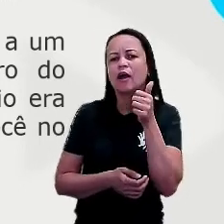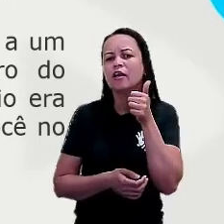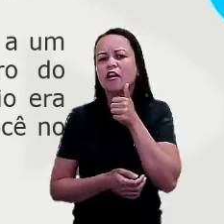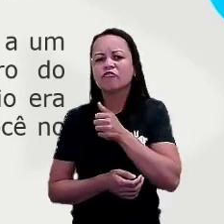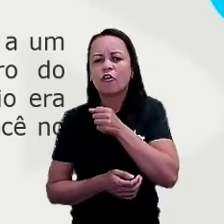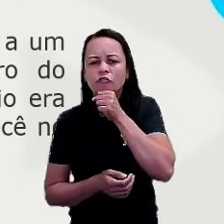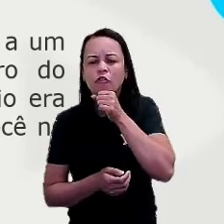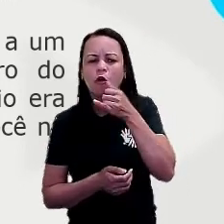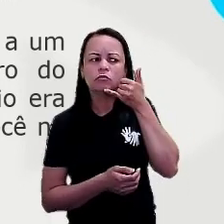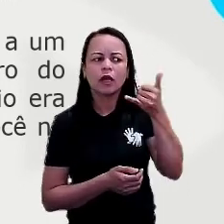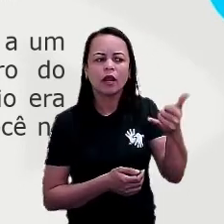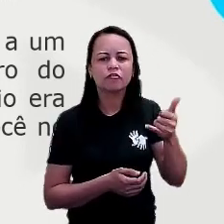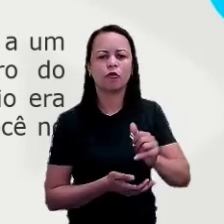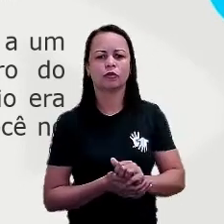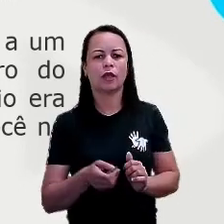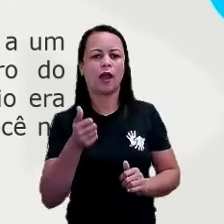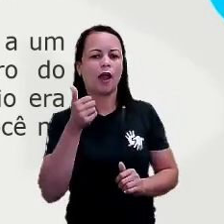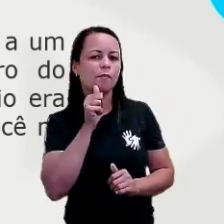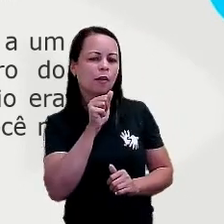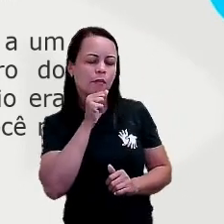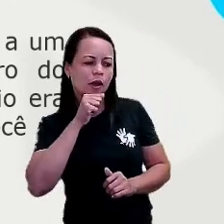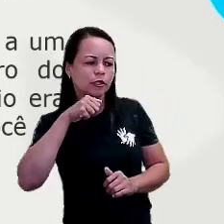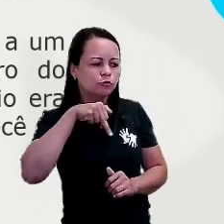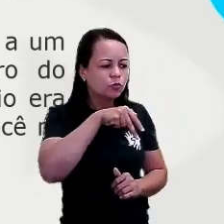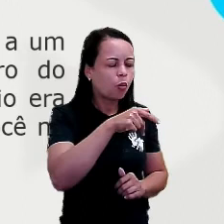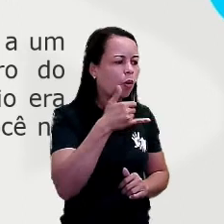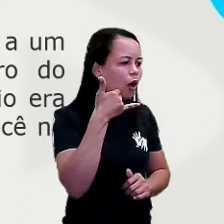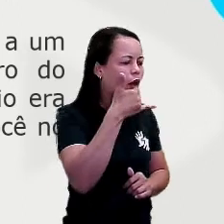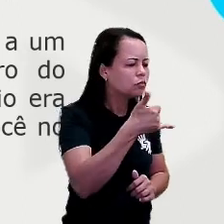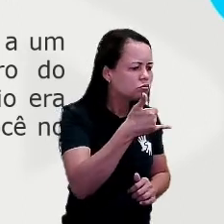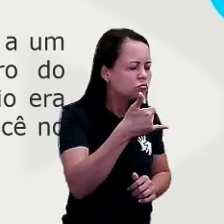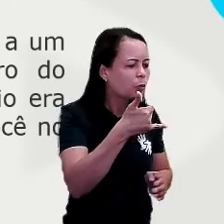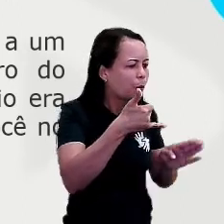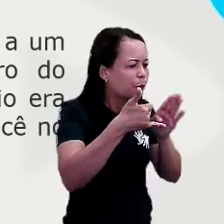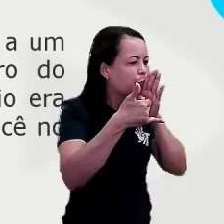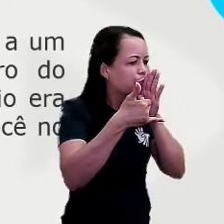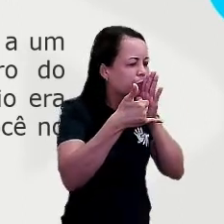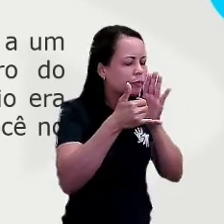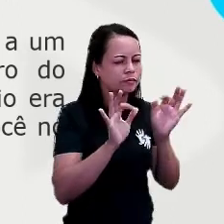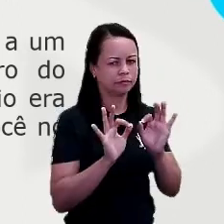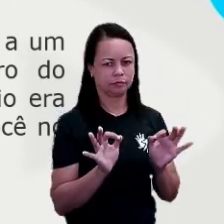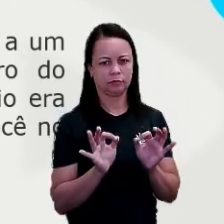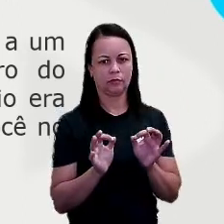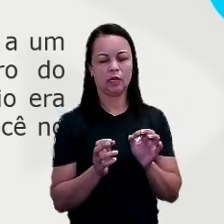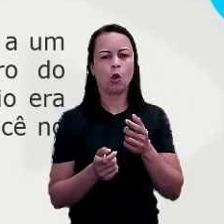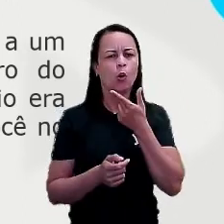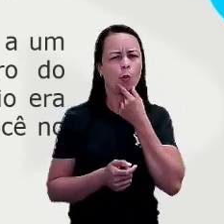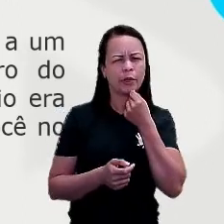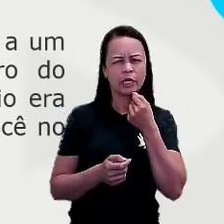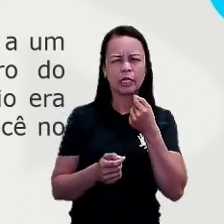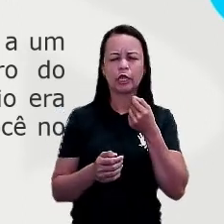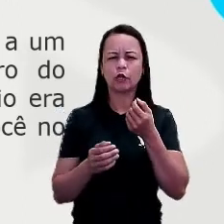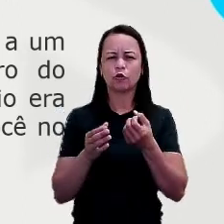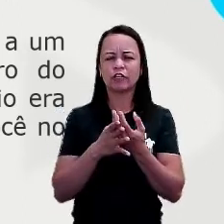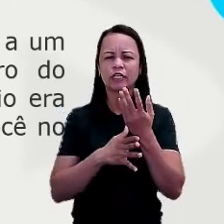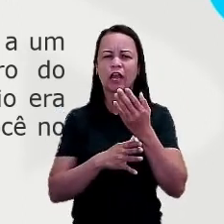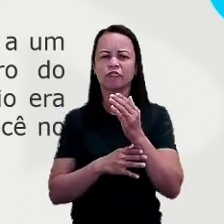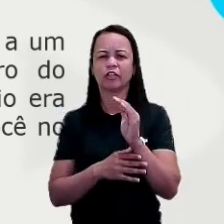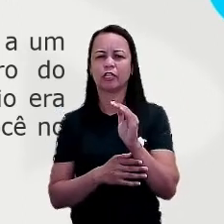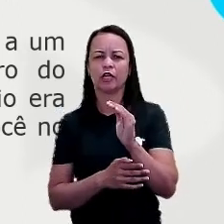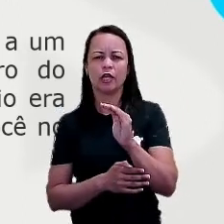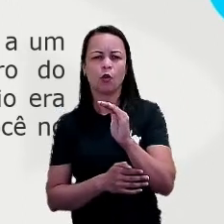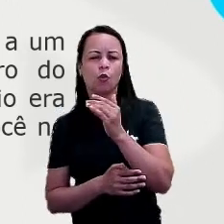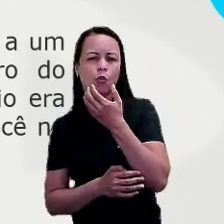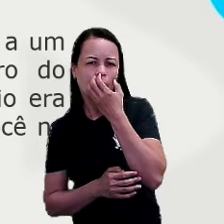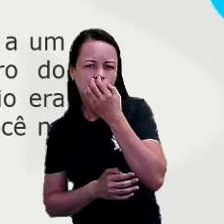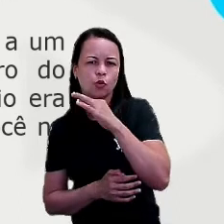sala. Encontrava o telefone mudo. O garoto havia inventado morte do cachorro, nota 10 em matemática,